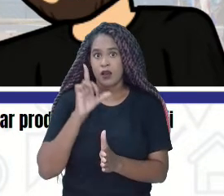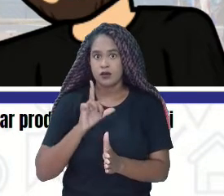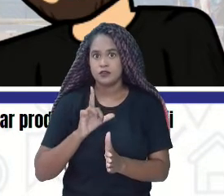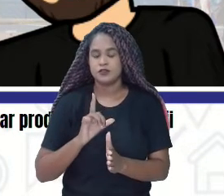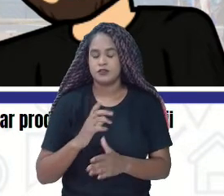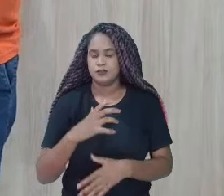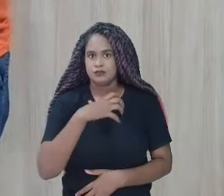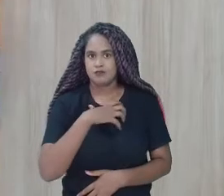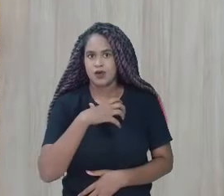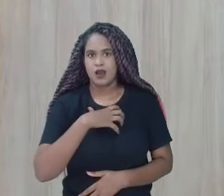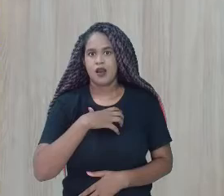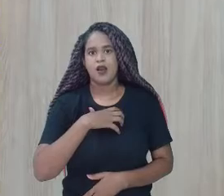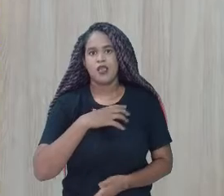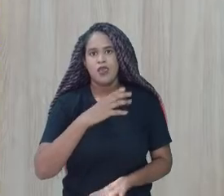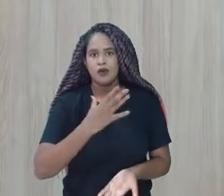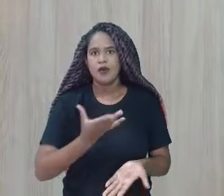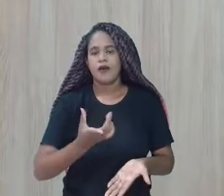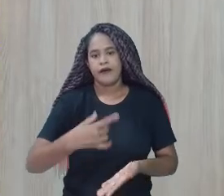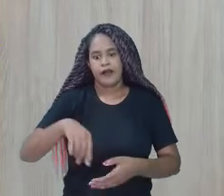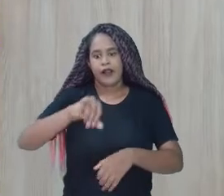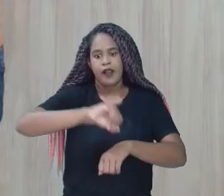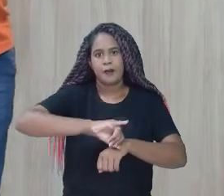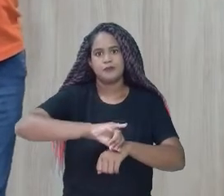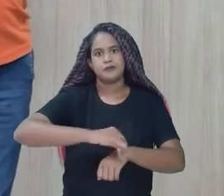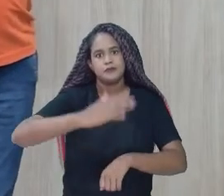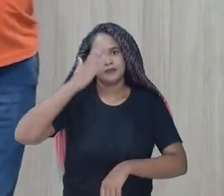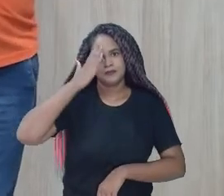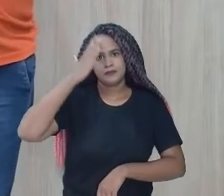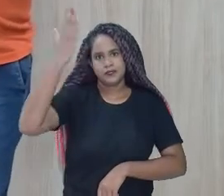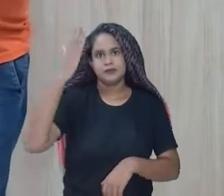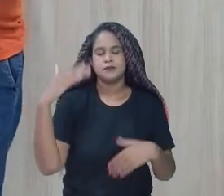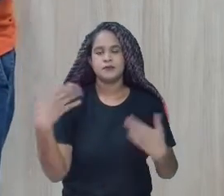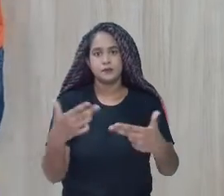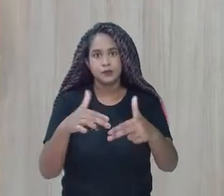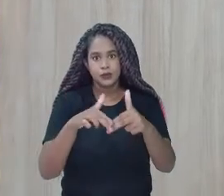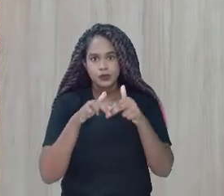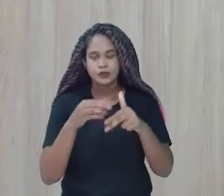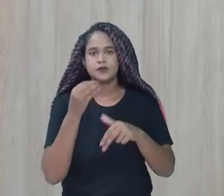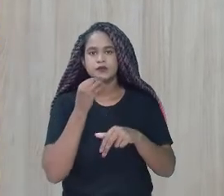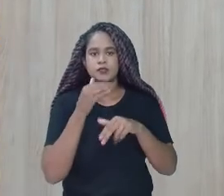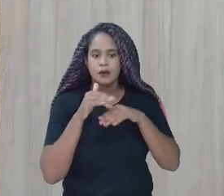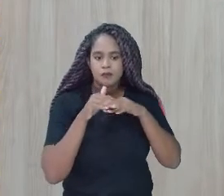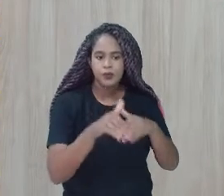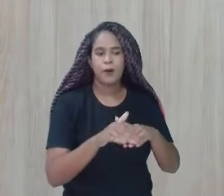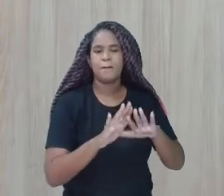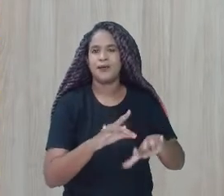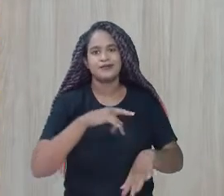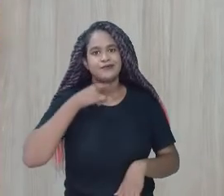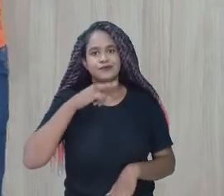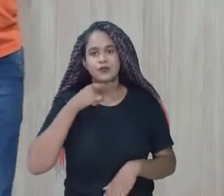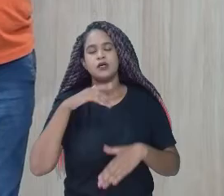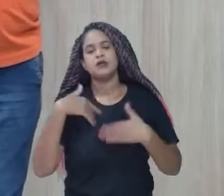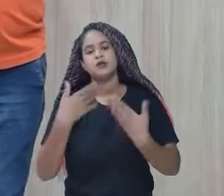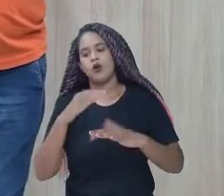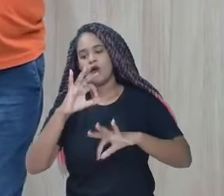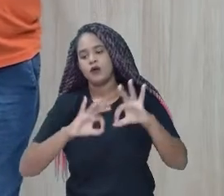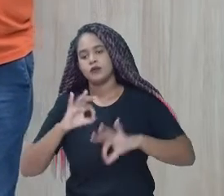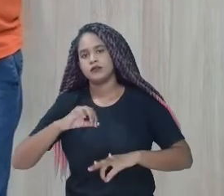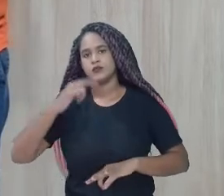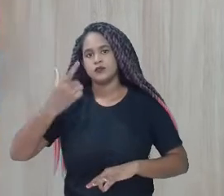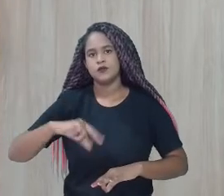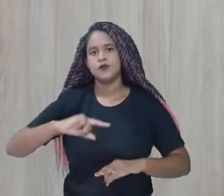Salvador. Então, eles tentam invadir Salvador, não conseguem. Aí eles se reorganizam. 6 anos depois, eles retornam e dizem, ó,